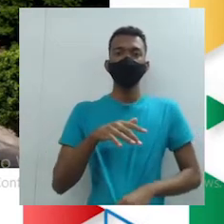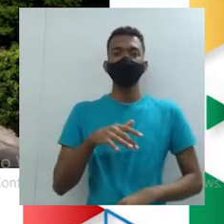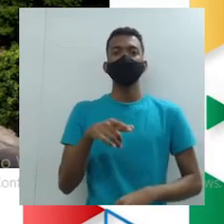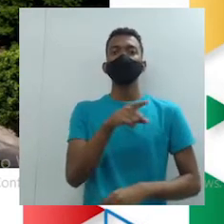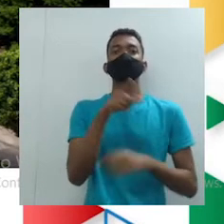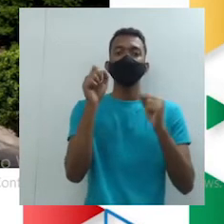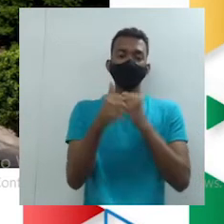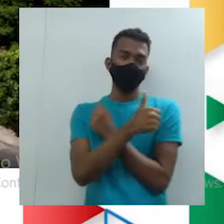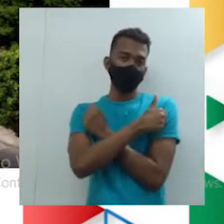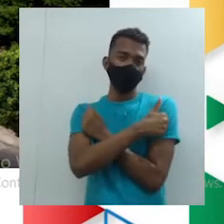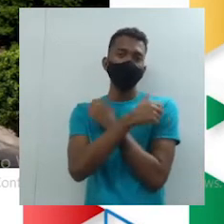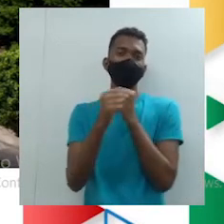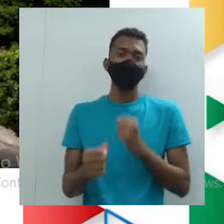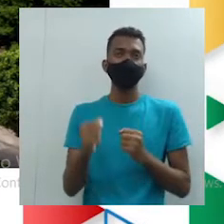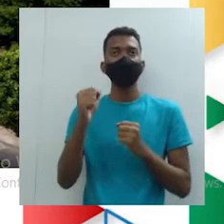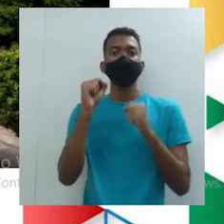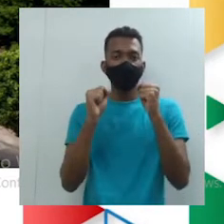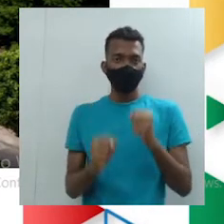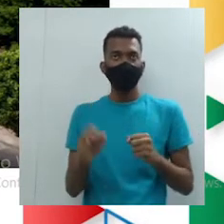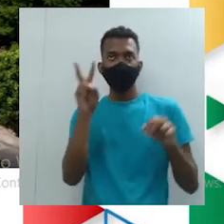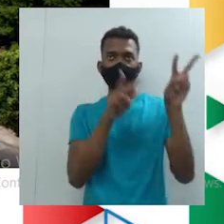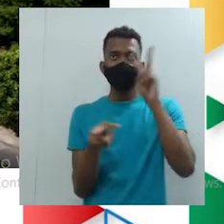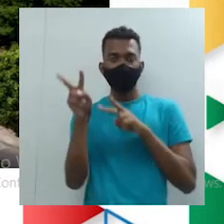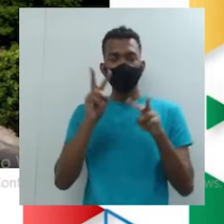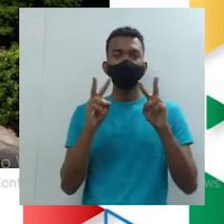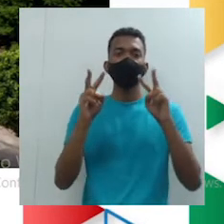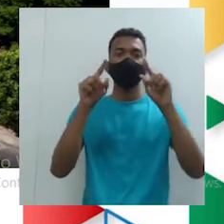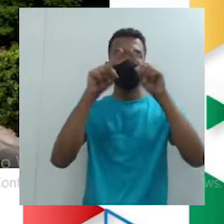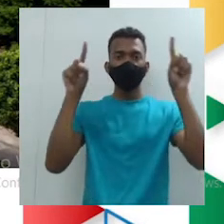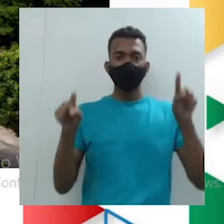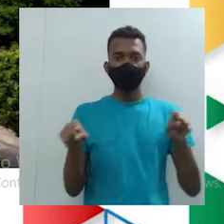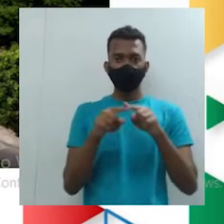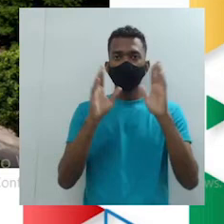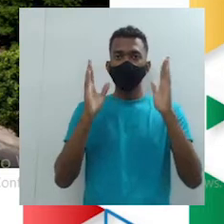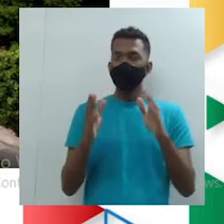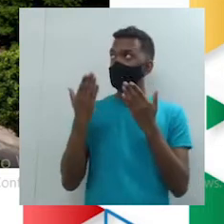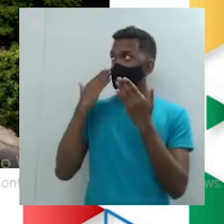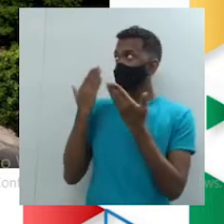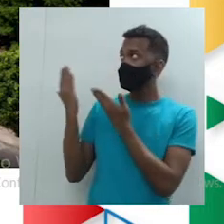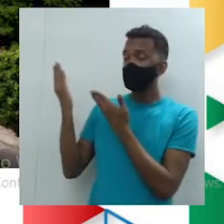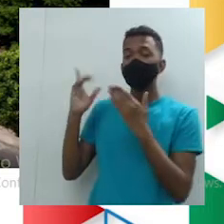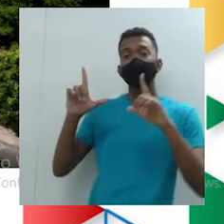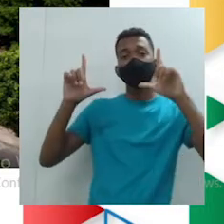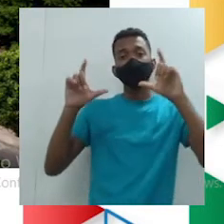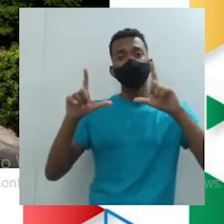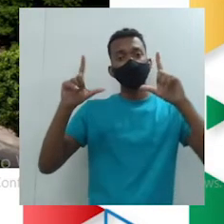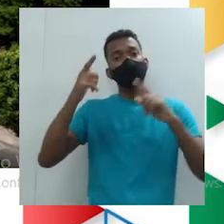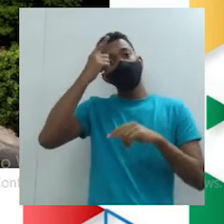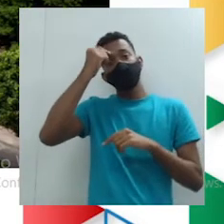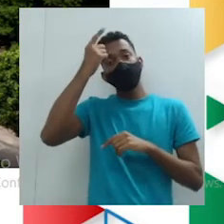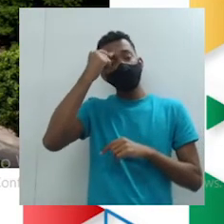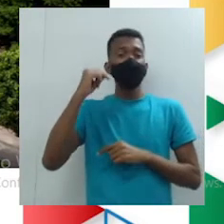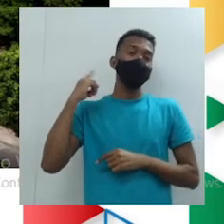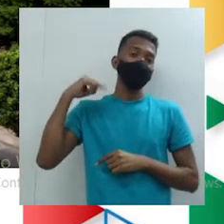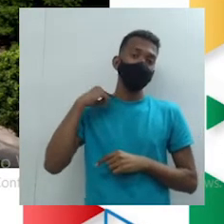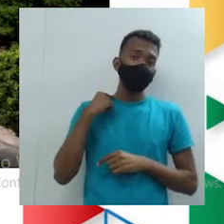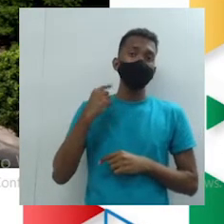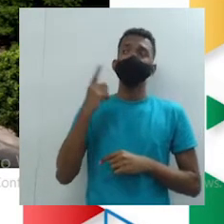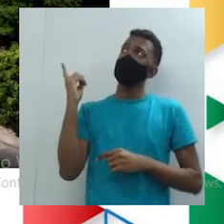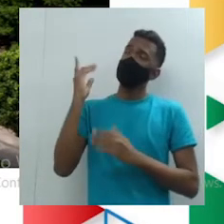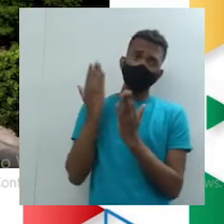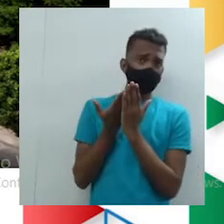o estudante pode observar aí na tela, nós temos aí, professor Robson, uma foto da Faculdade de Direito, onde o Carlos Pena Filho estudou,